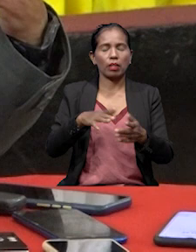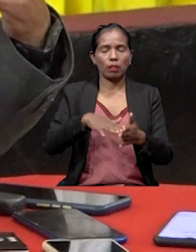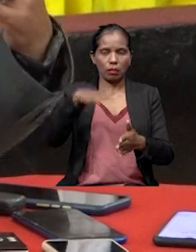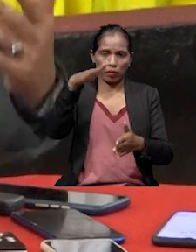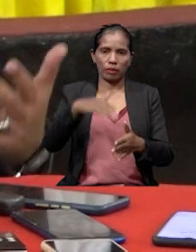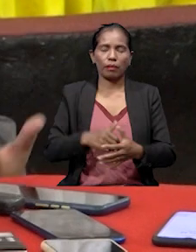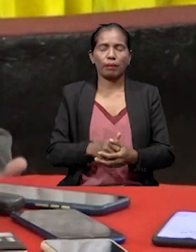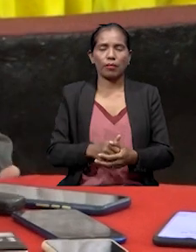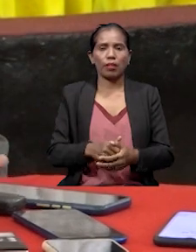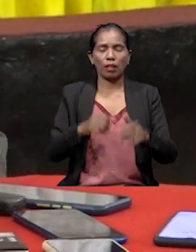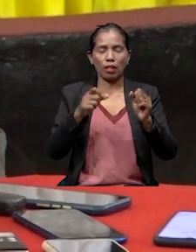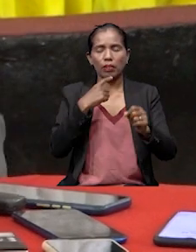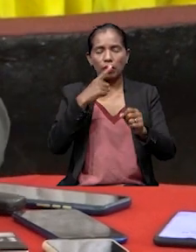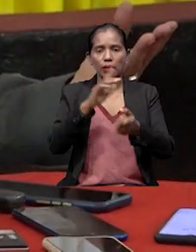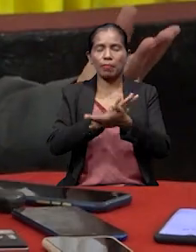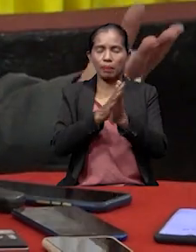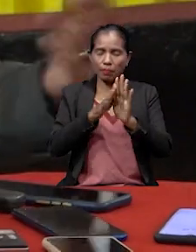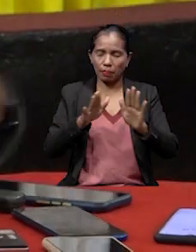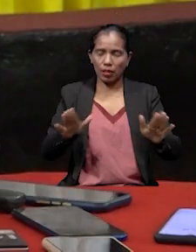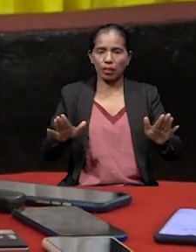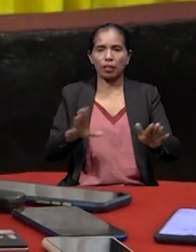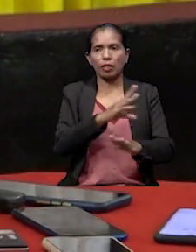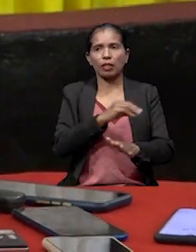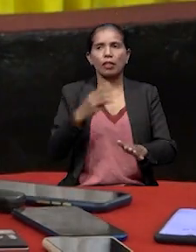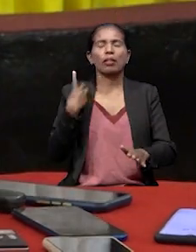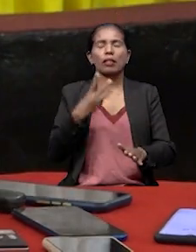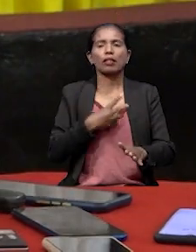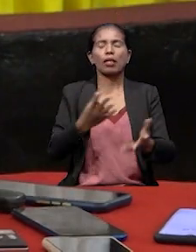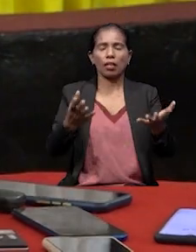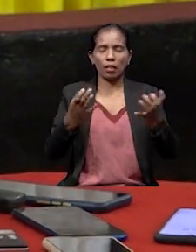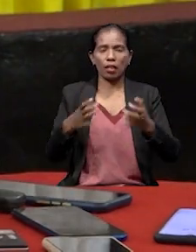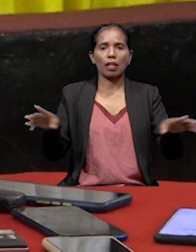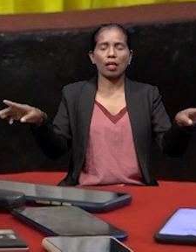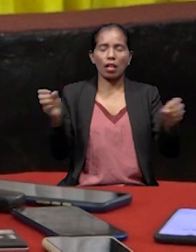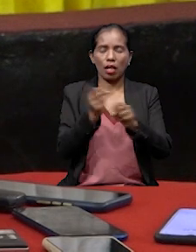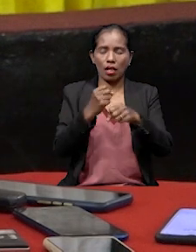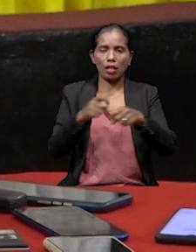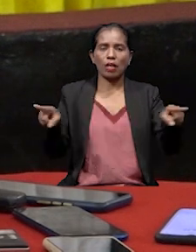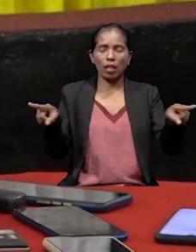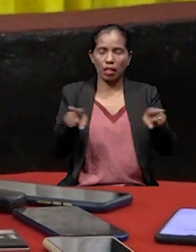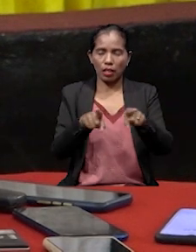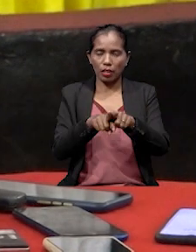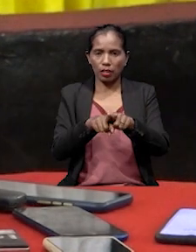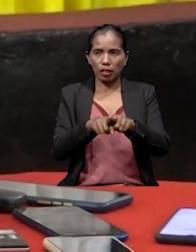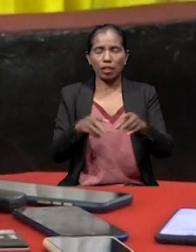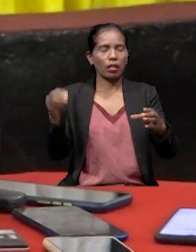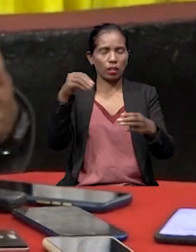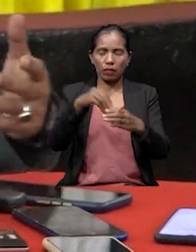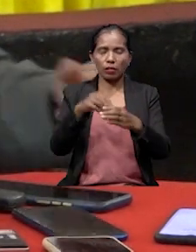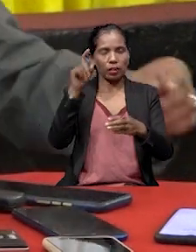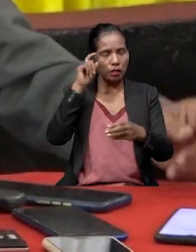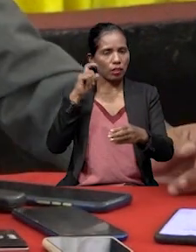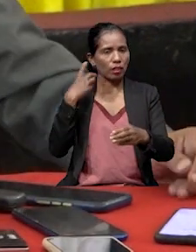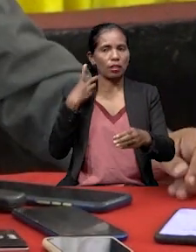Para a consolida paz e estabilidade. Então, deixa criar o balanço para pós-restauração, lá inclui Xanana, né? E